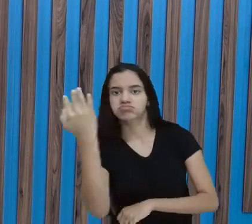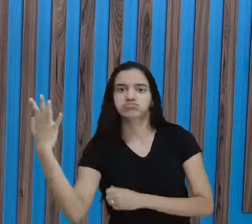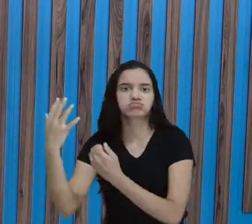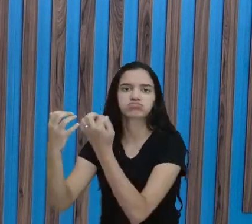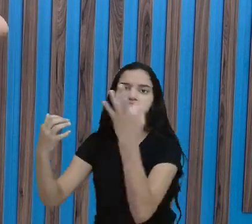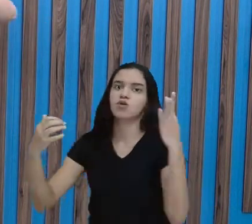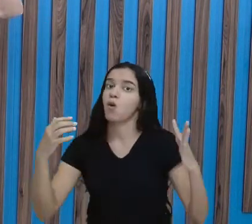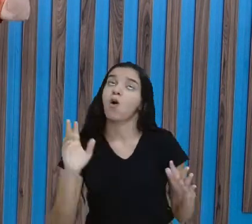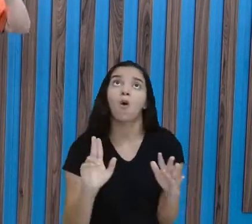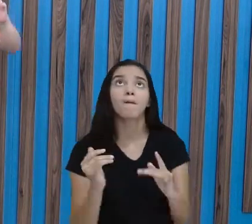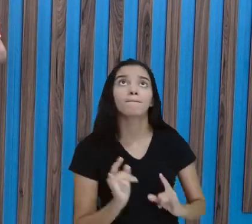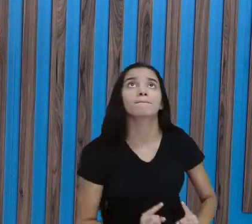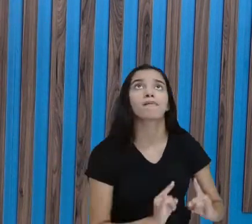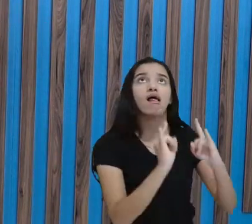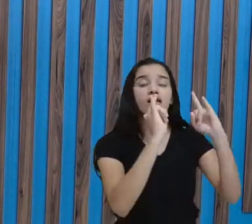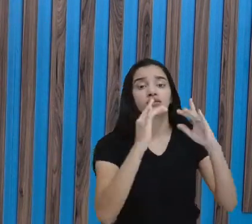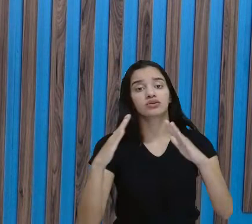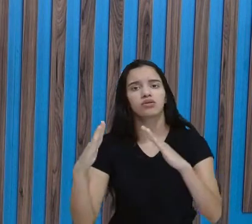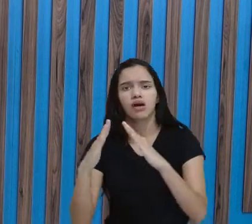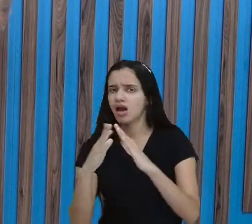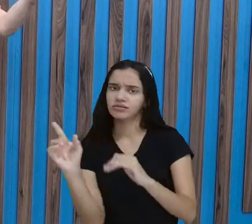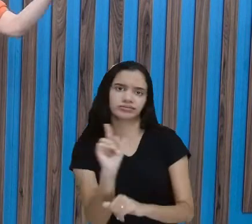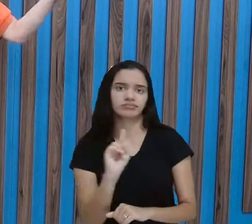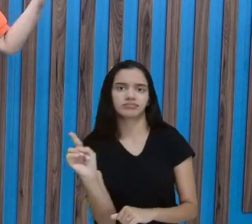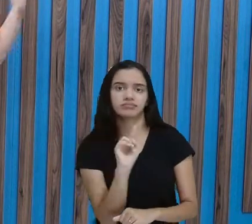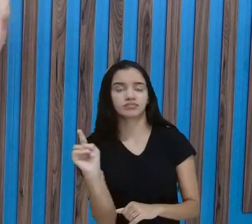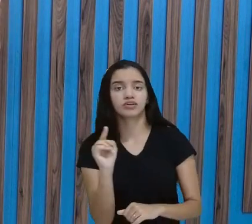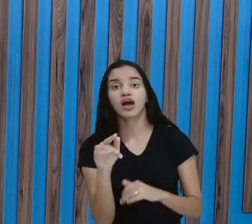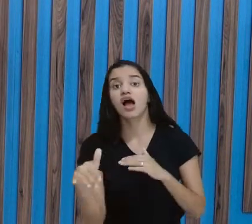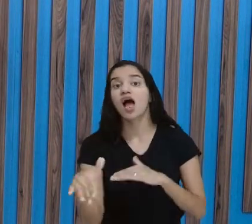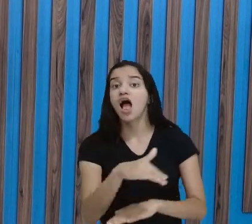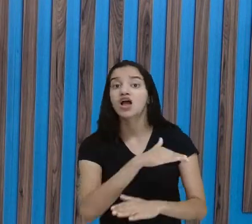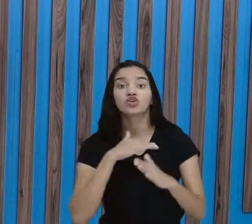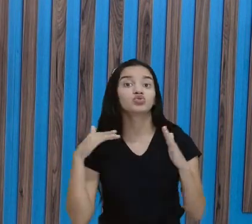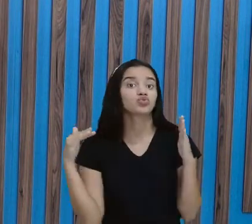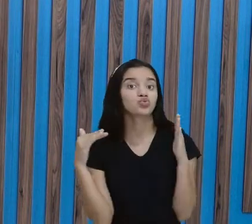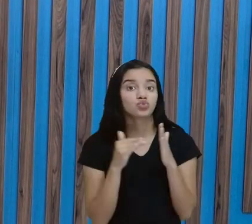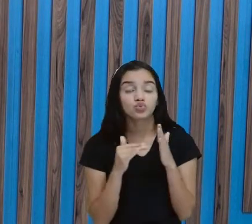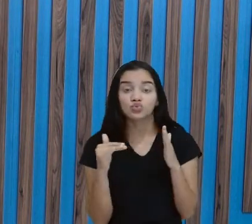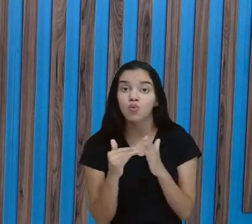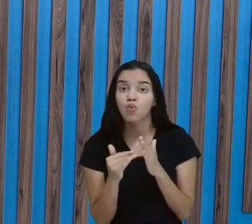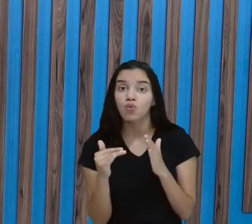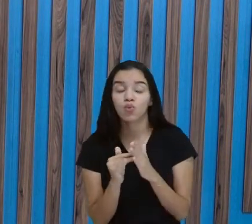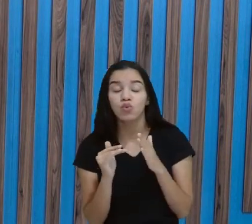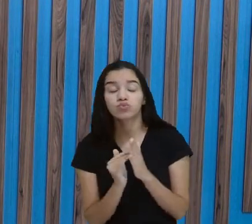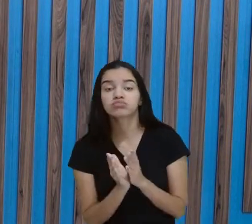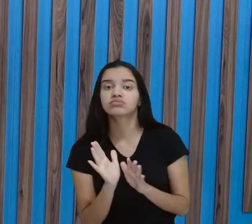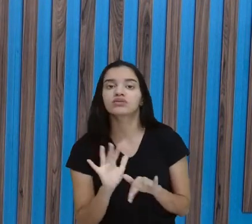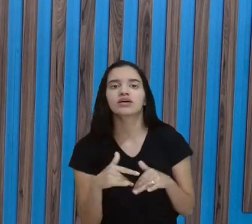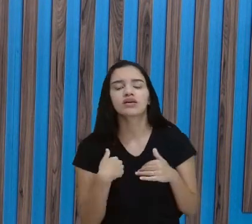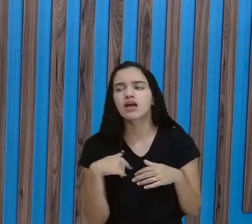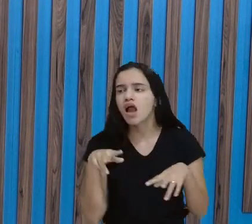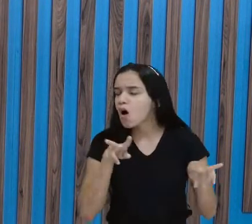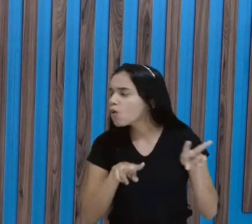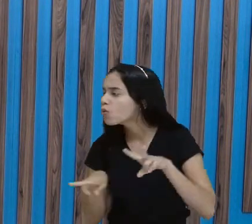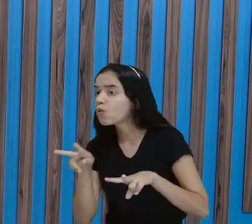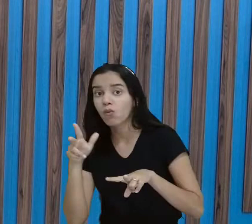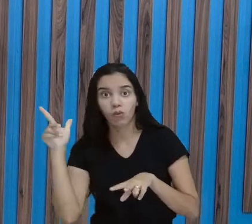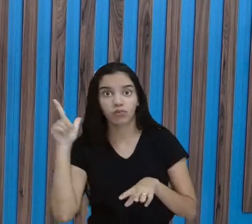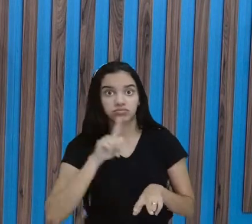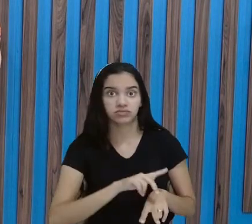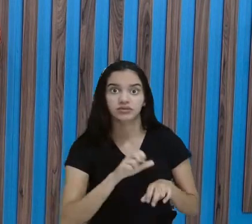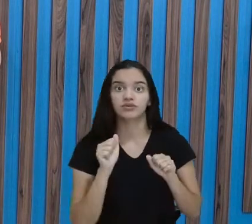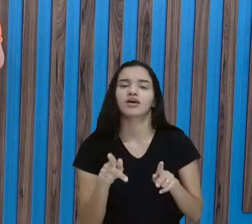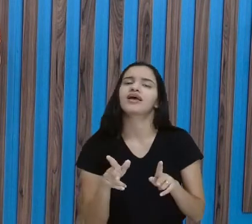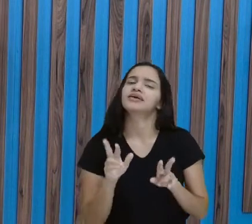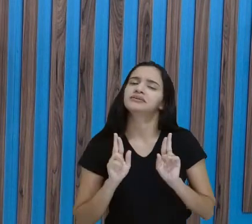um prédio, casa e tal, não. É tudo aquilo que se encontra ao meu redor, naquele espaço em que eu estou, tá certo? Espero